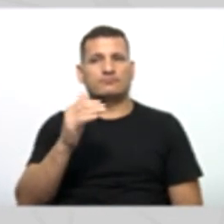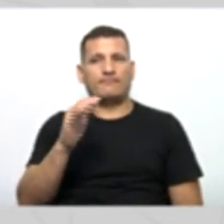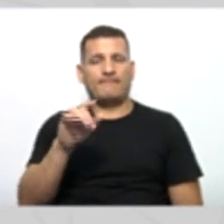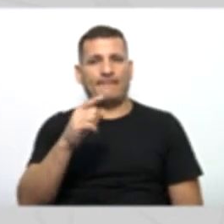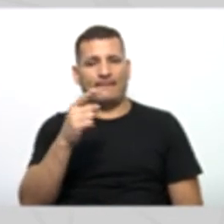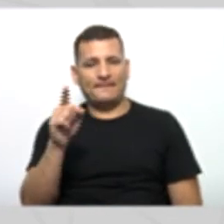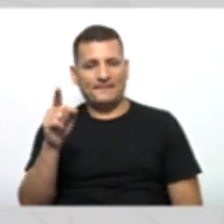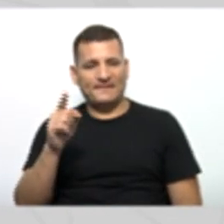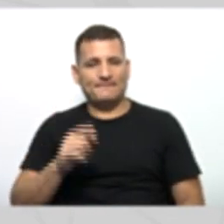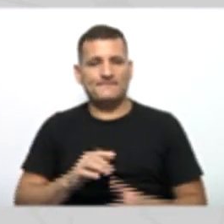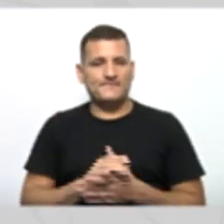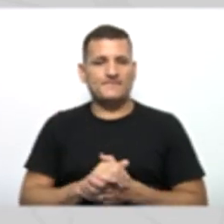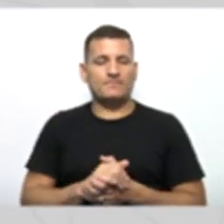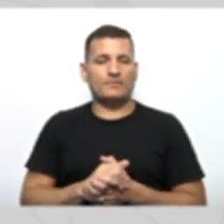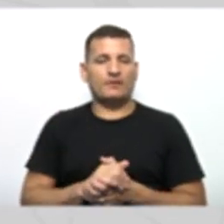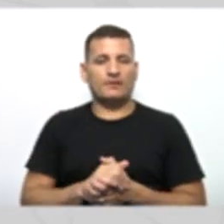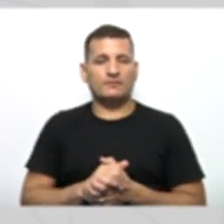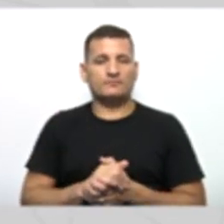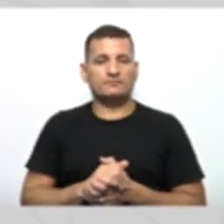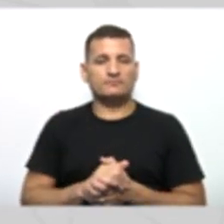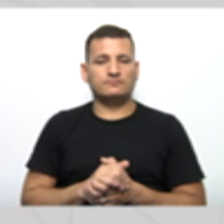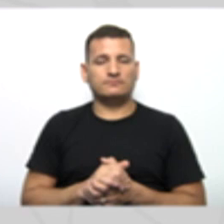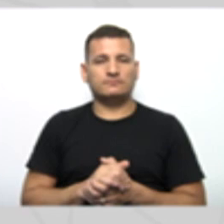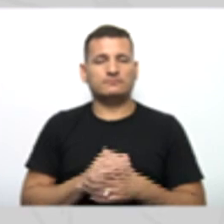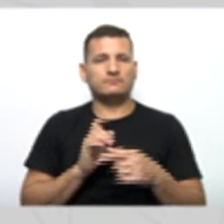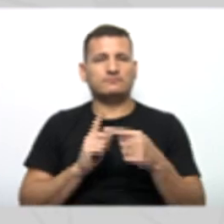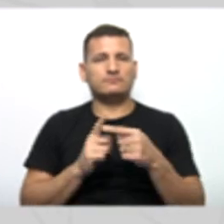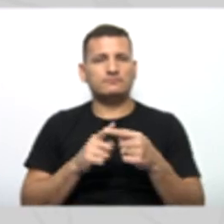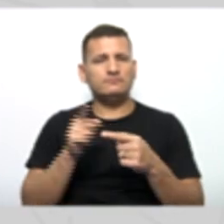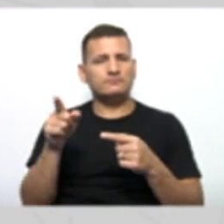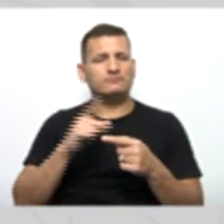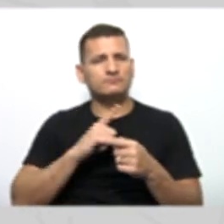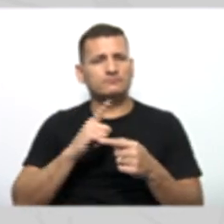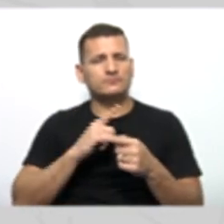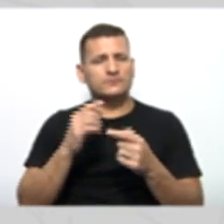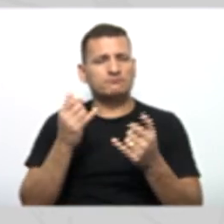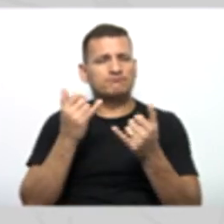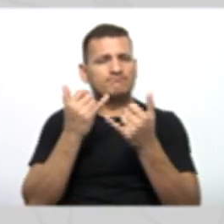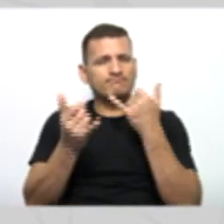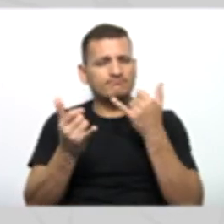ok? Por quê? Eles têm praticamente as mesmas